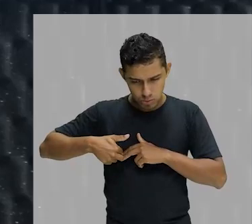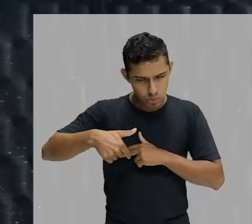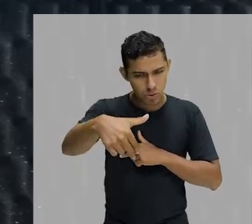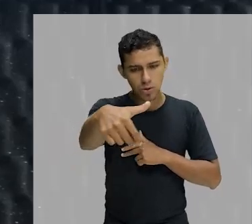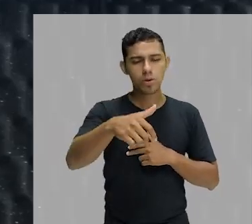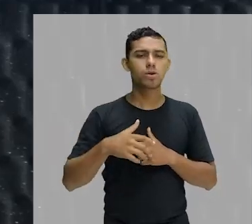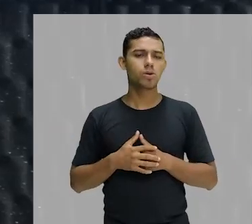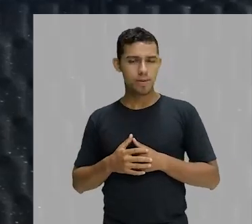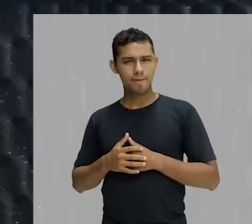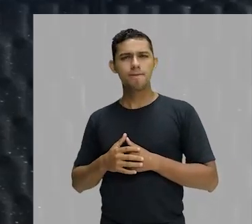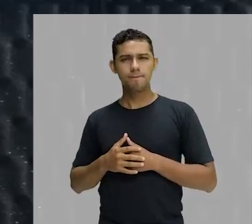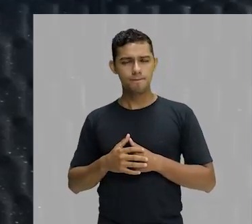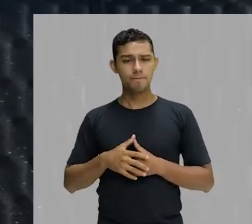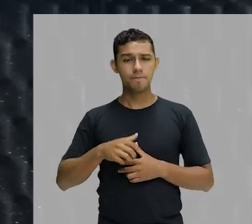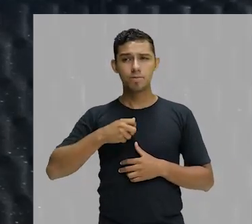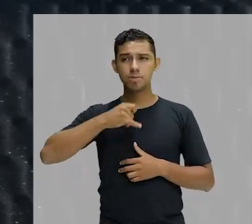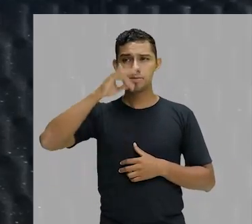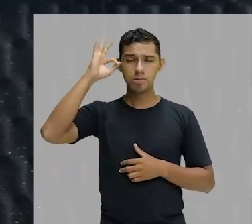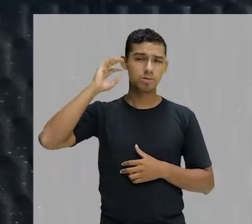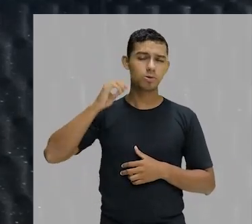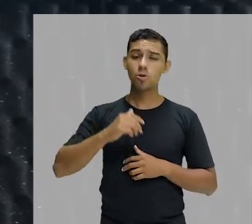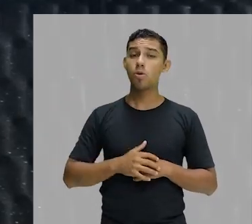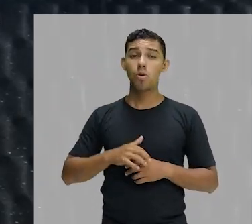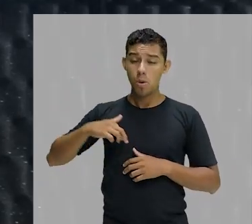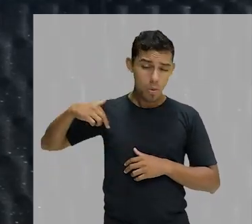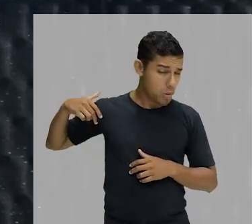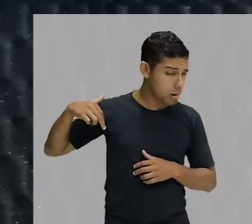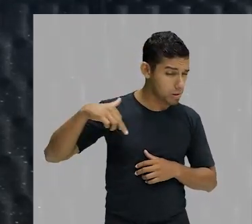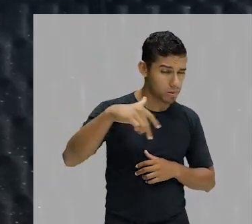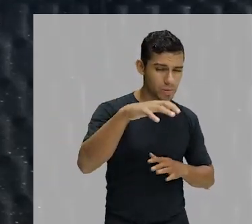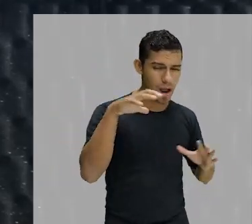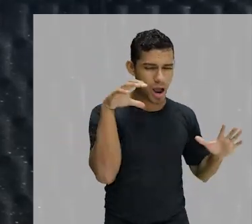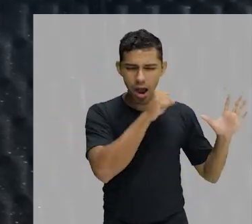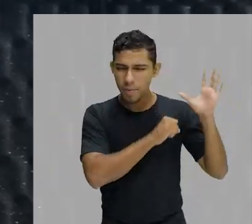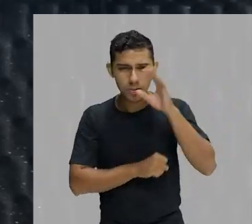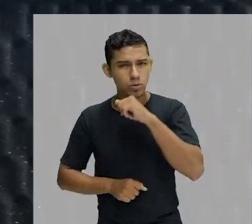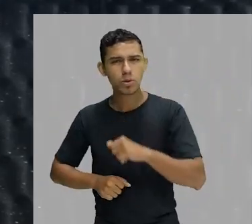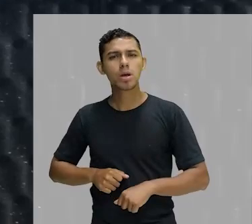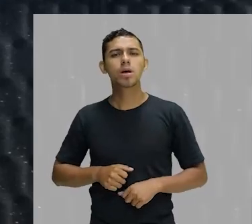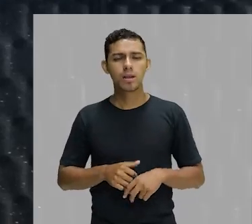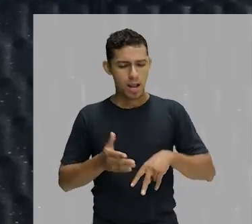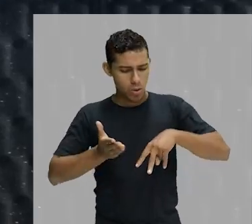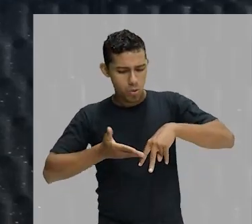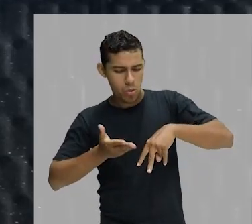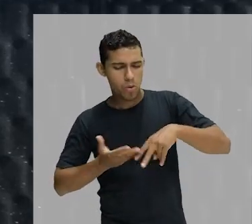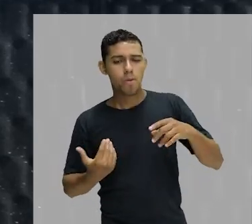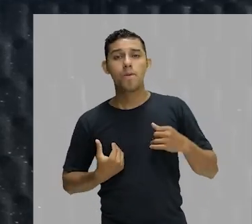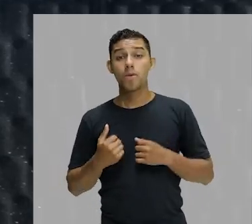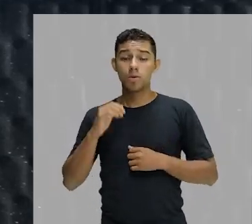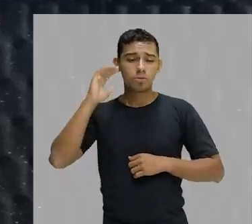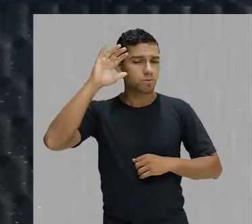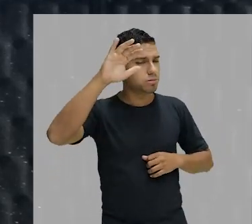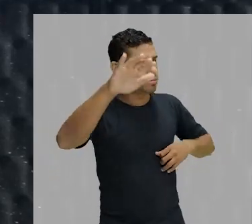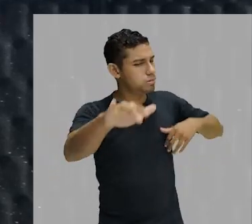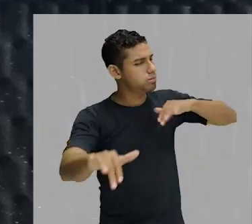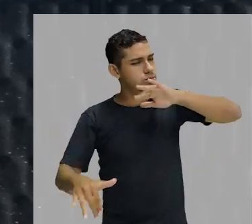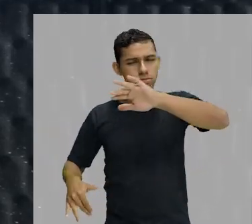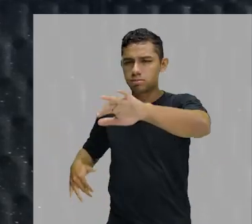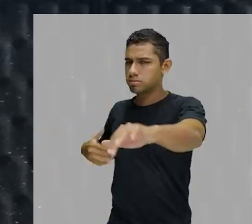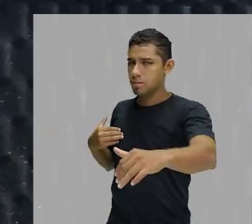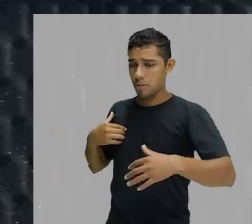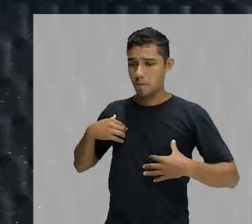velocidade de membros, que é a velocidade na qual o atleta movimenta as suas pernas na corrida, os braços na natação, tudo isso vocês